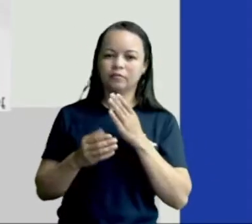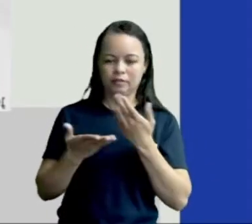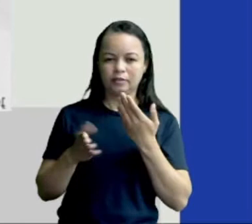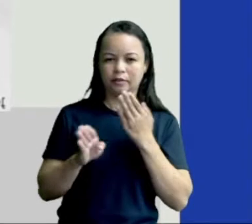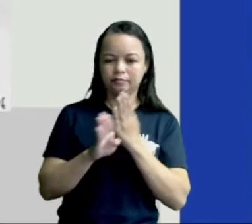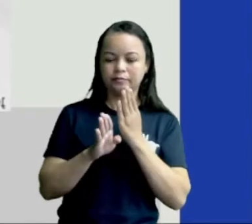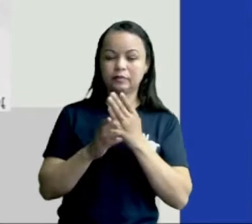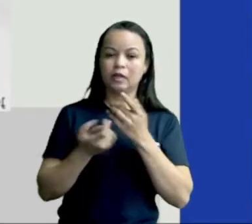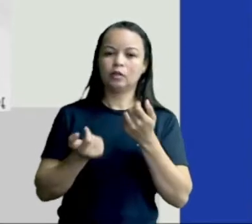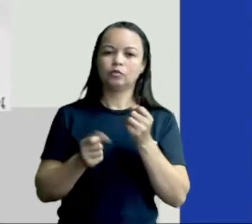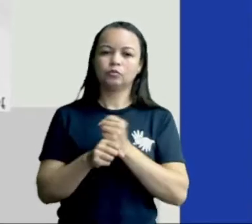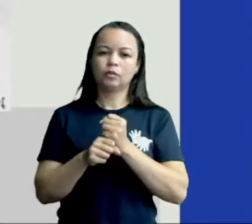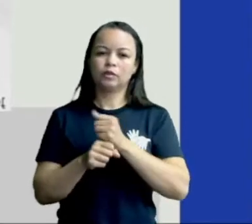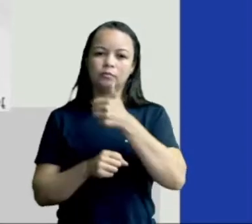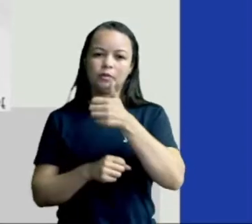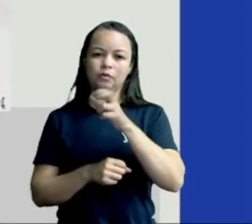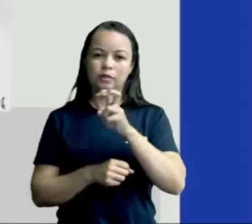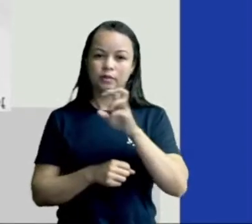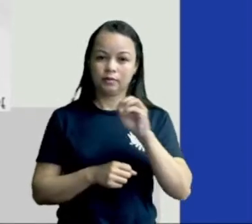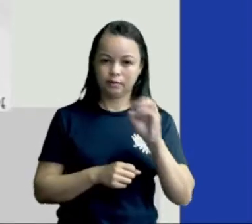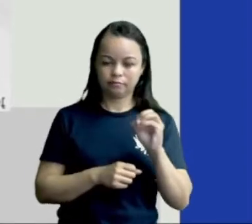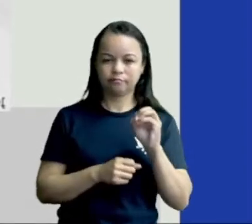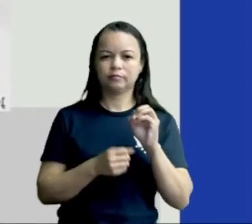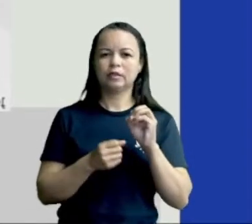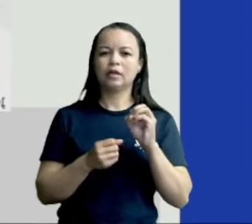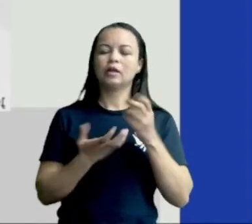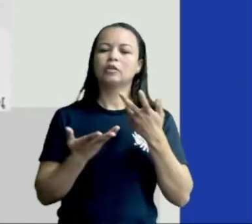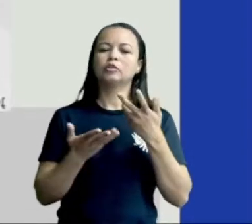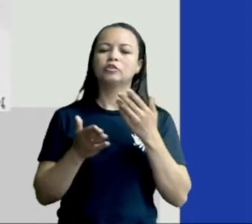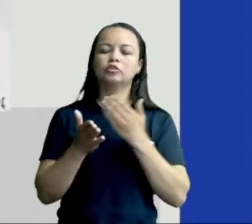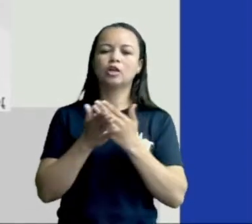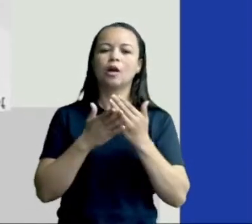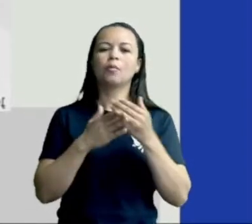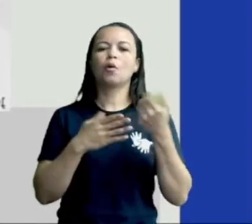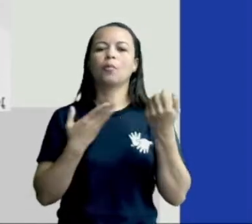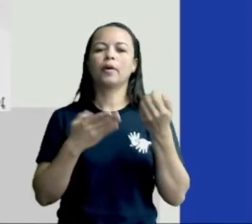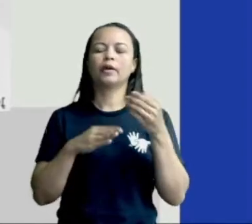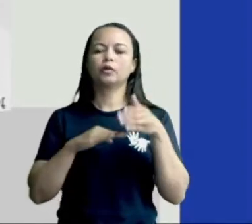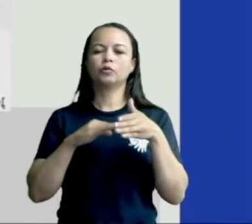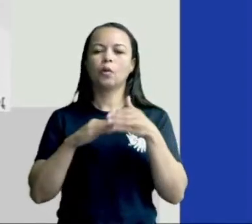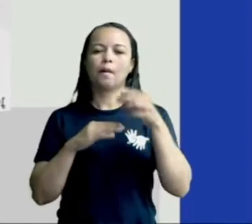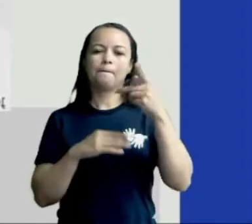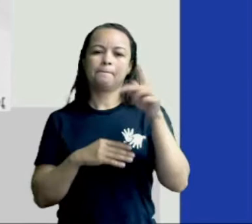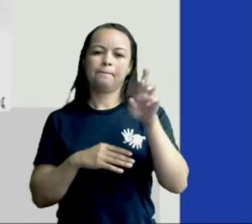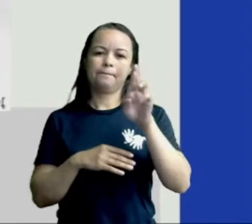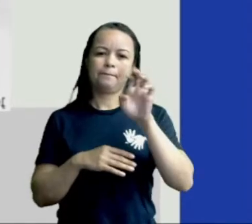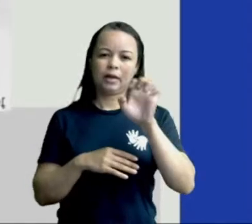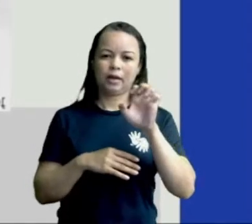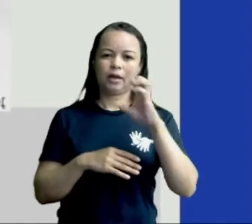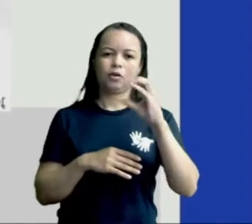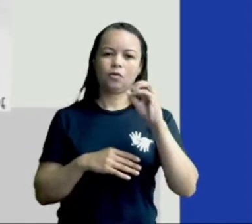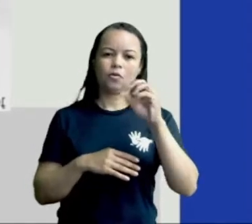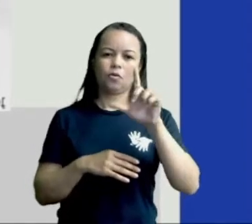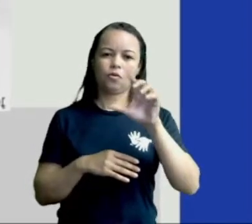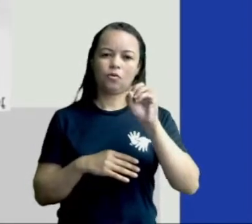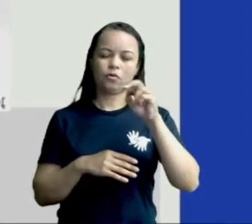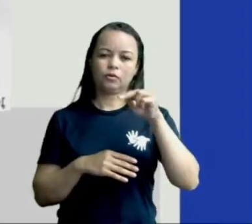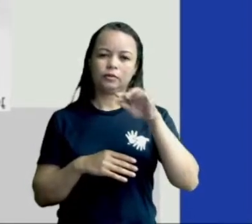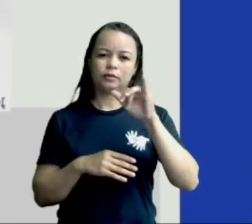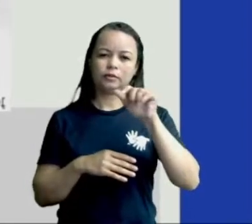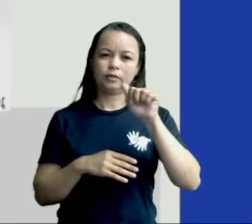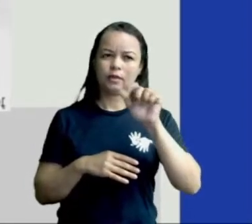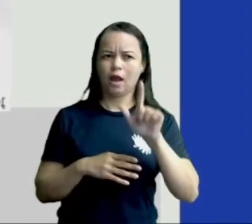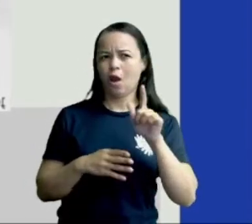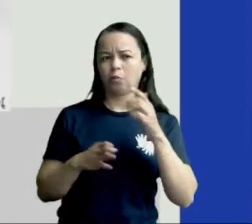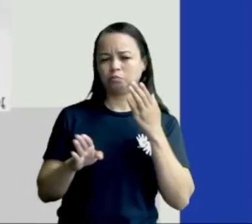do Brasil em 1500 e se chama período pré-colonial, certo? Porque quando os portugueses descobriram o Brasil, que